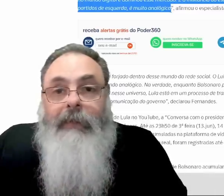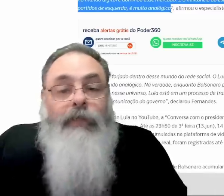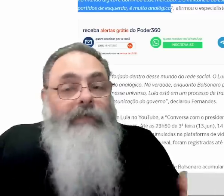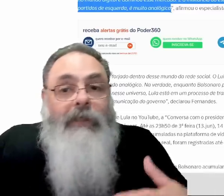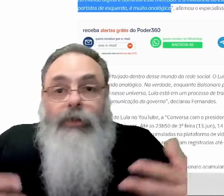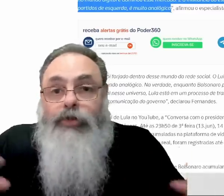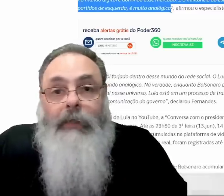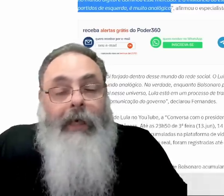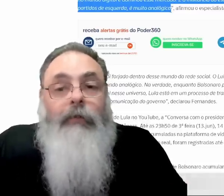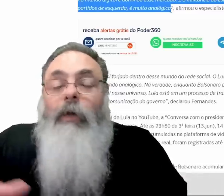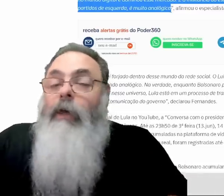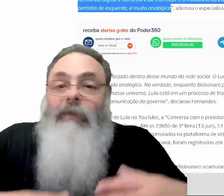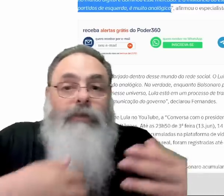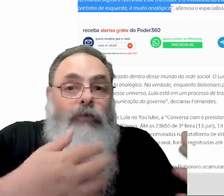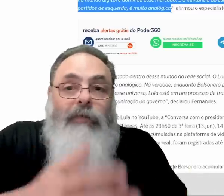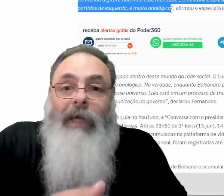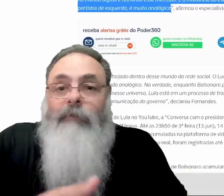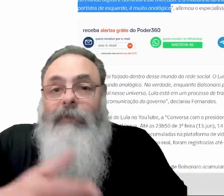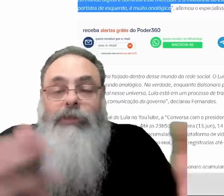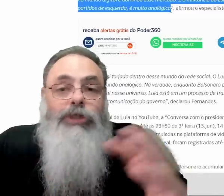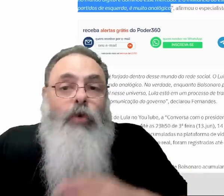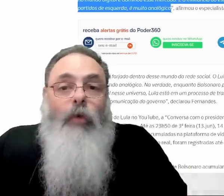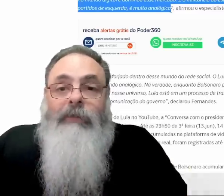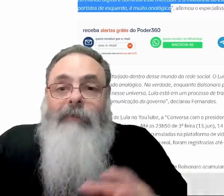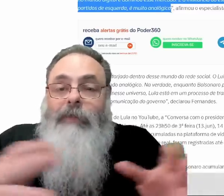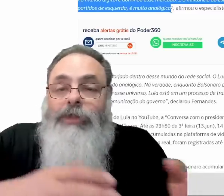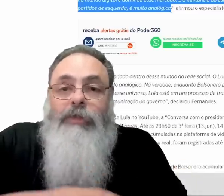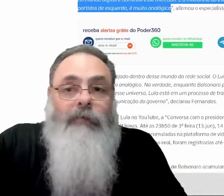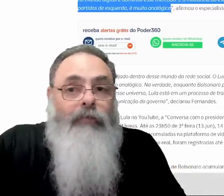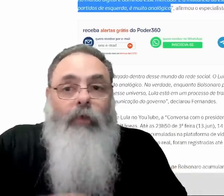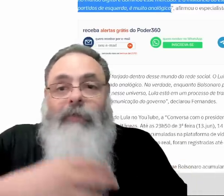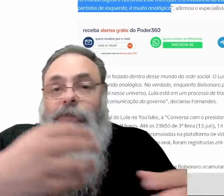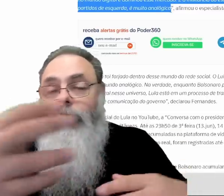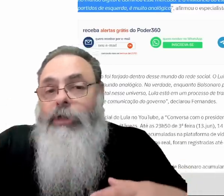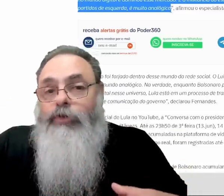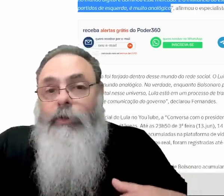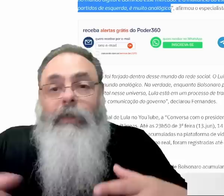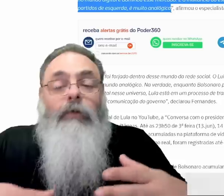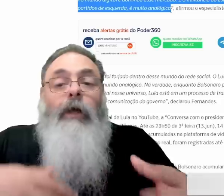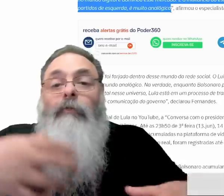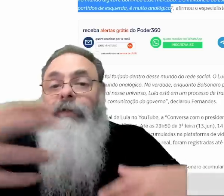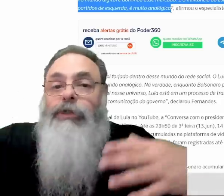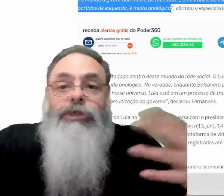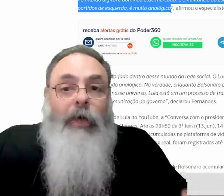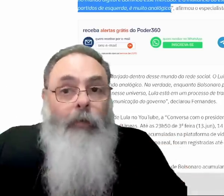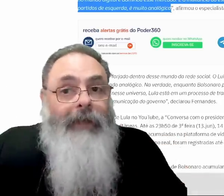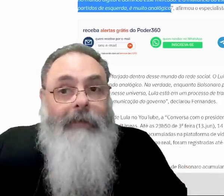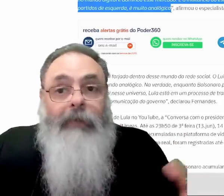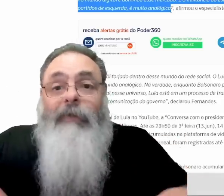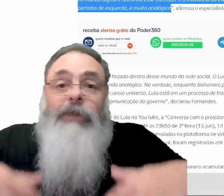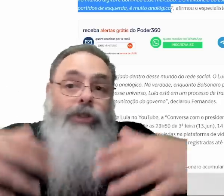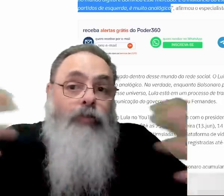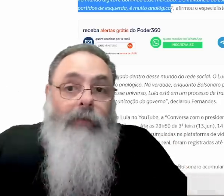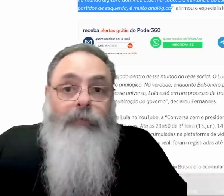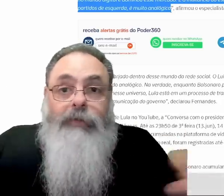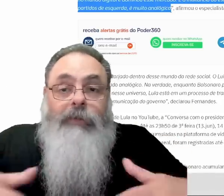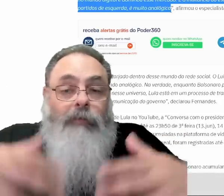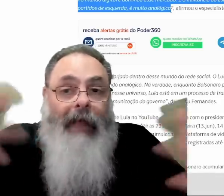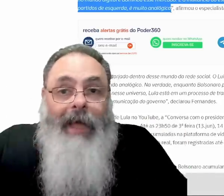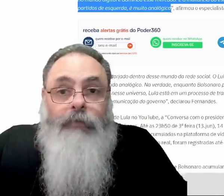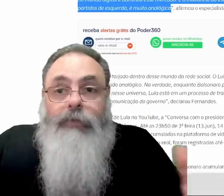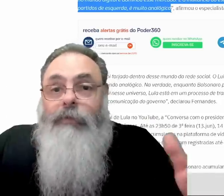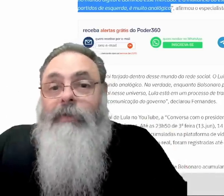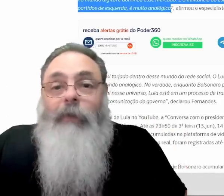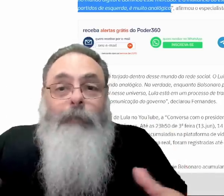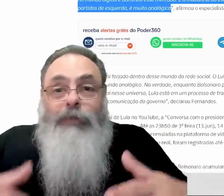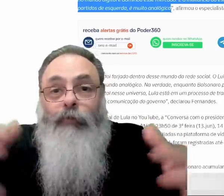fala na internet vai ser questionado vai ser duvidado vai ter gente contra vai ter gente a favor vai ter gente questionando vai ter gente argumentando vai ter gente mostrando